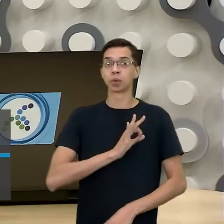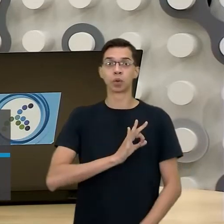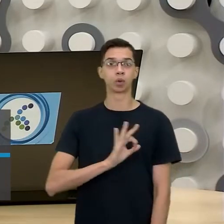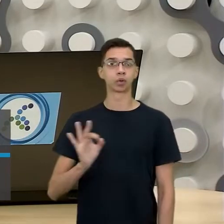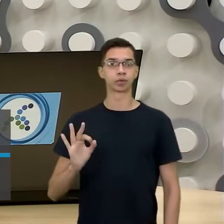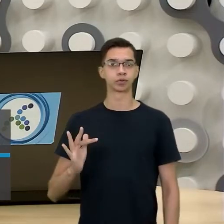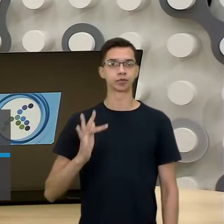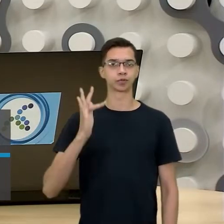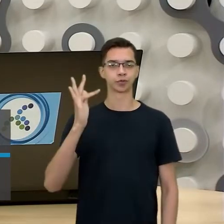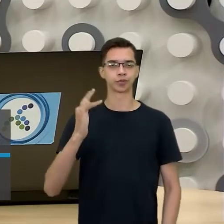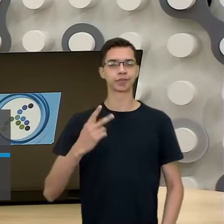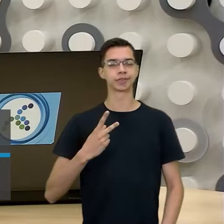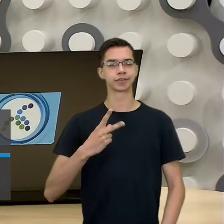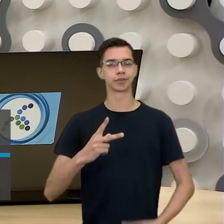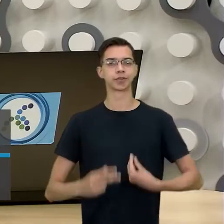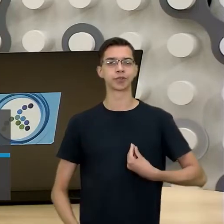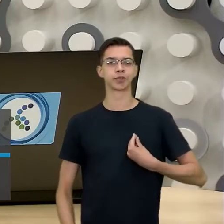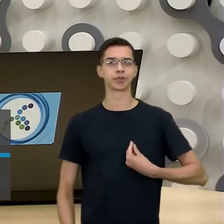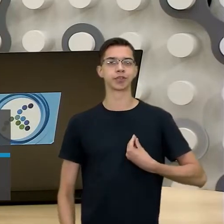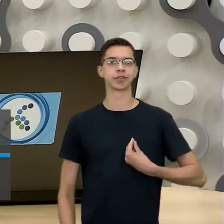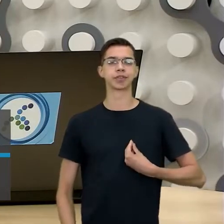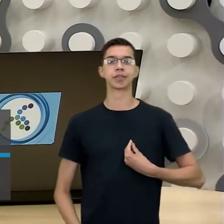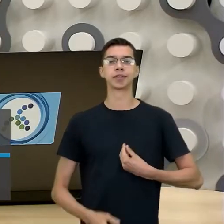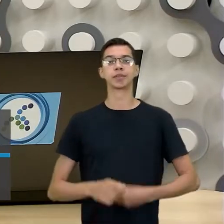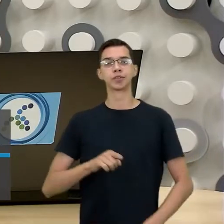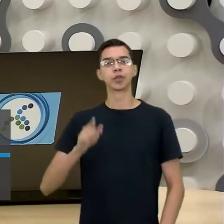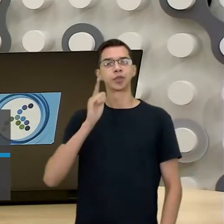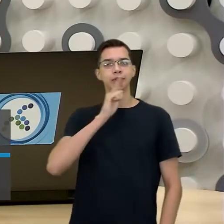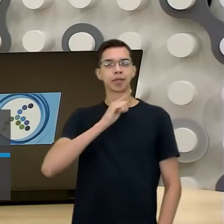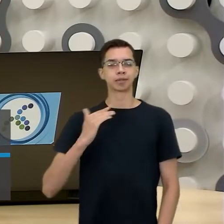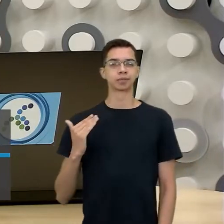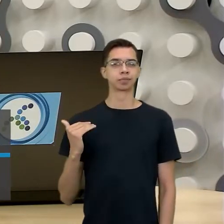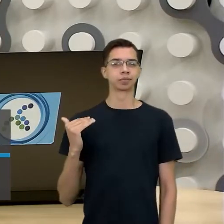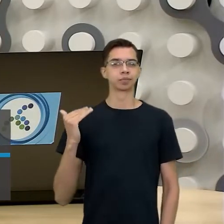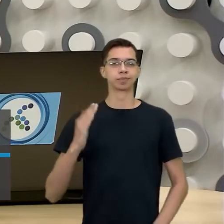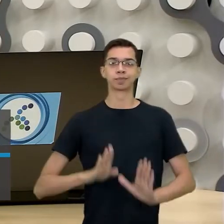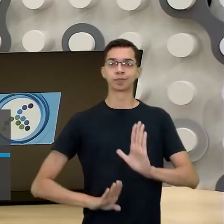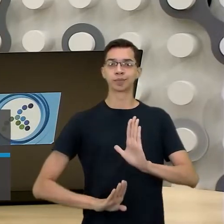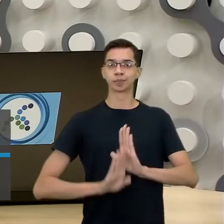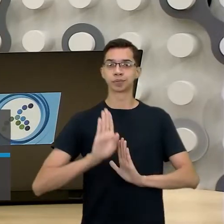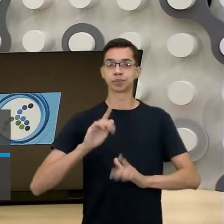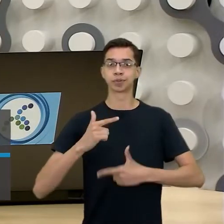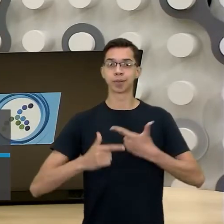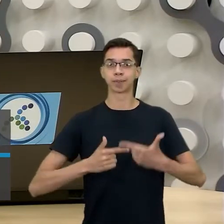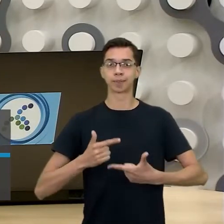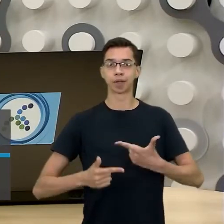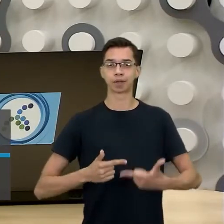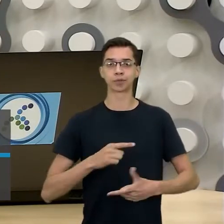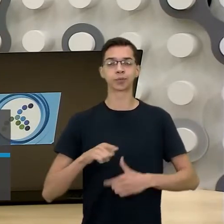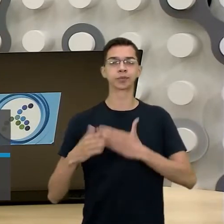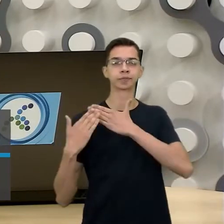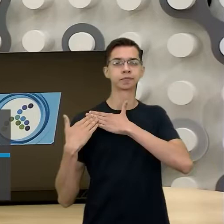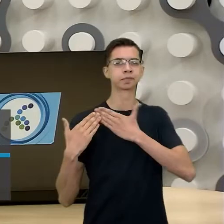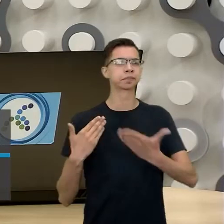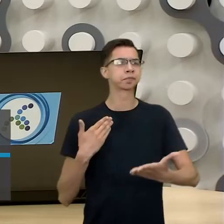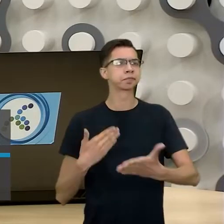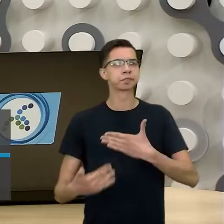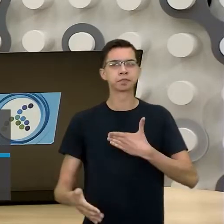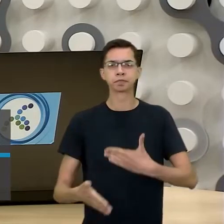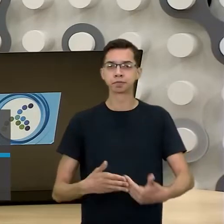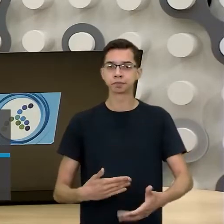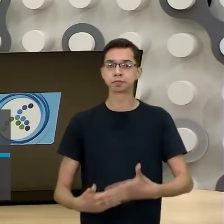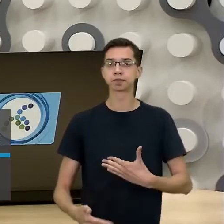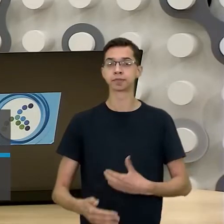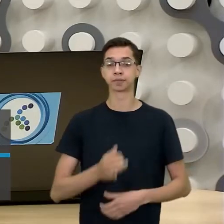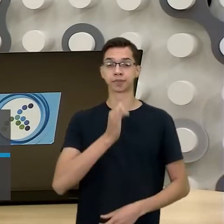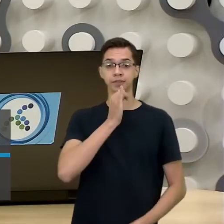sua vida, no seu sucesso, no mercado de trabalho, né? Se você quiser ser, não importa o cargo que você ter, seja, se você